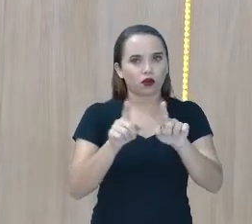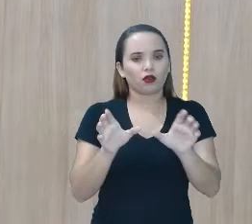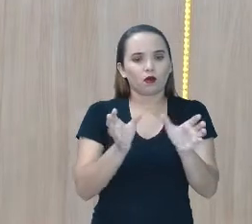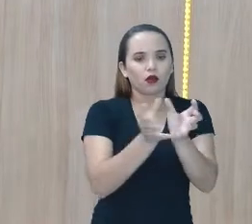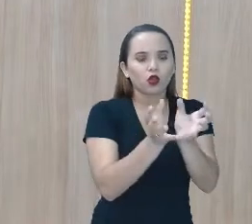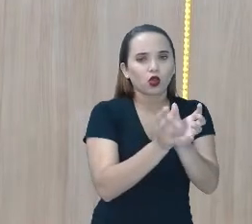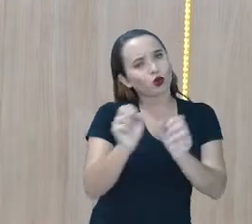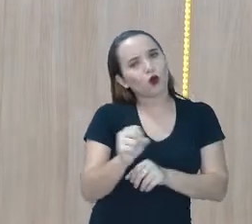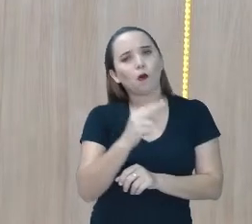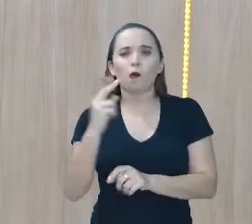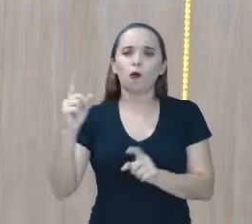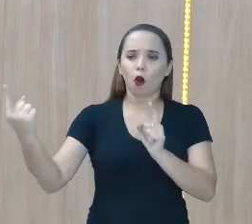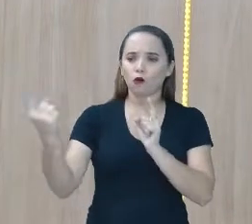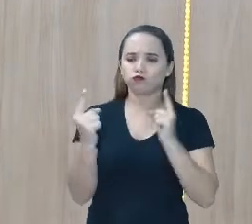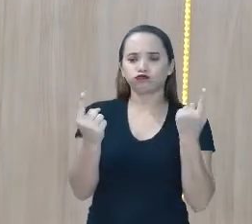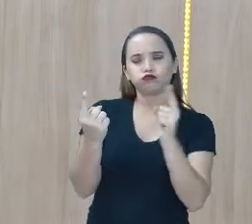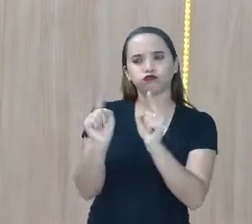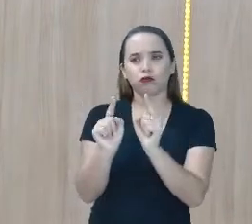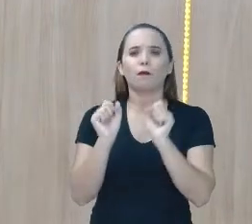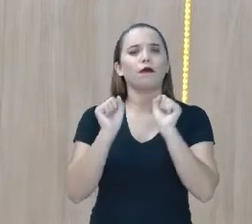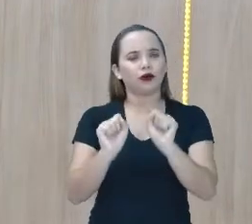forma individualizada também.